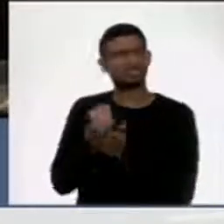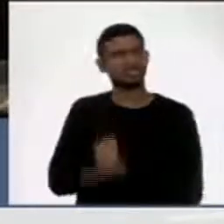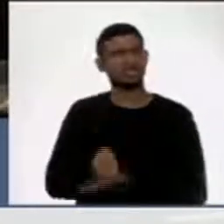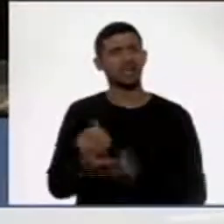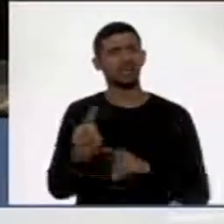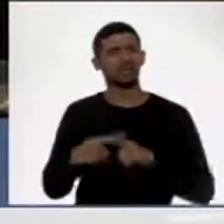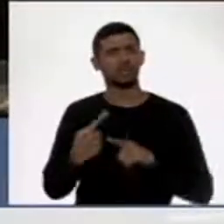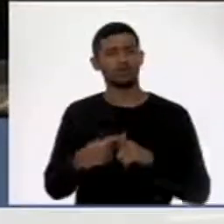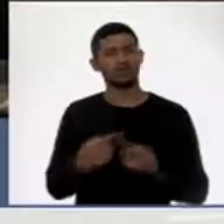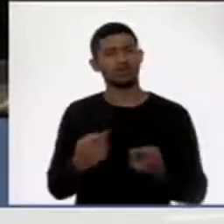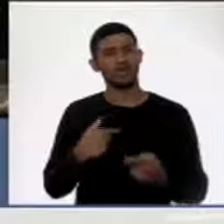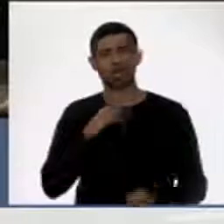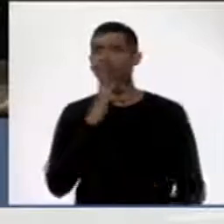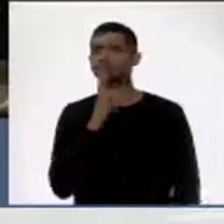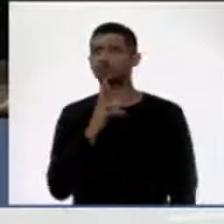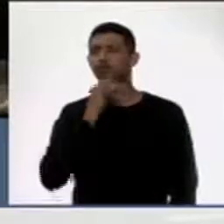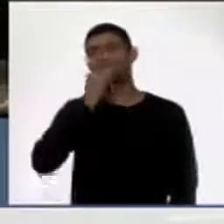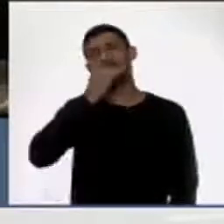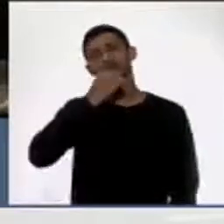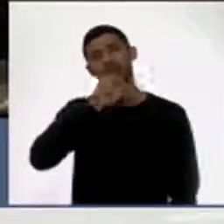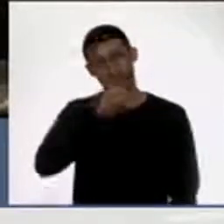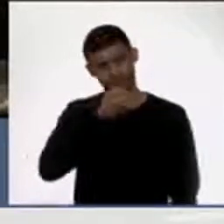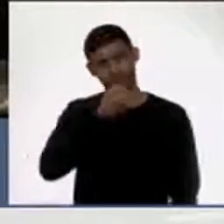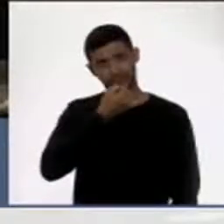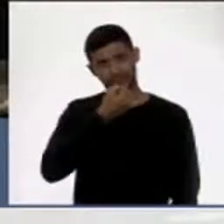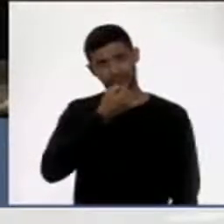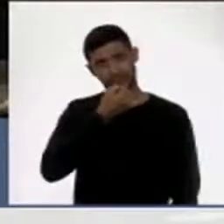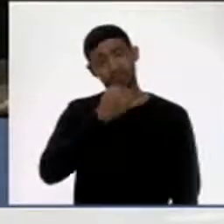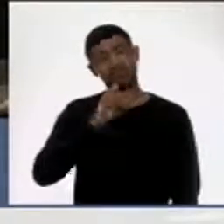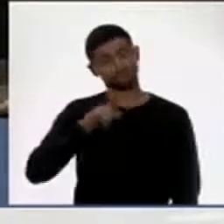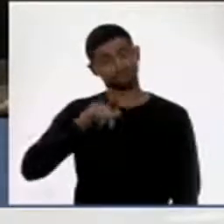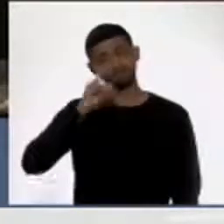que, infelizmente,